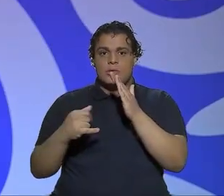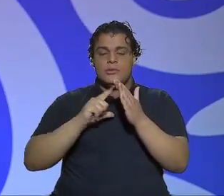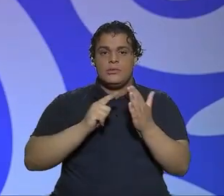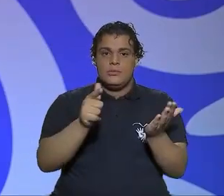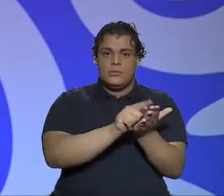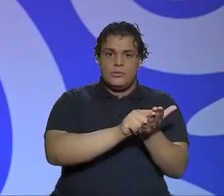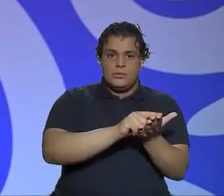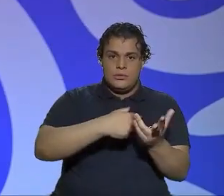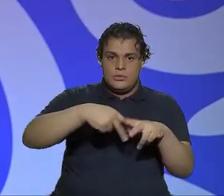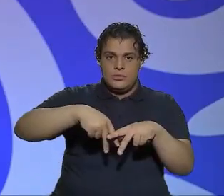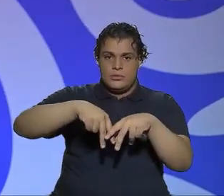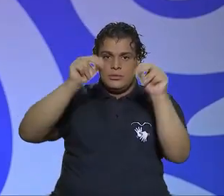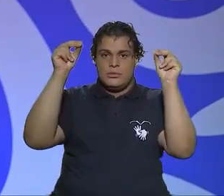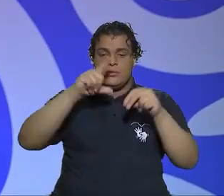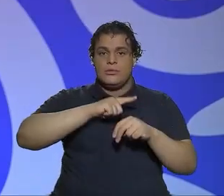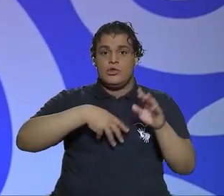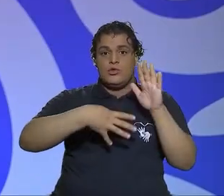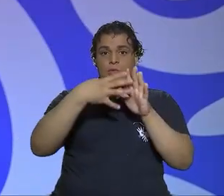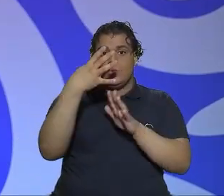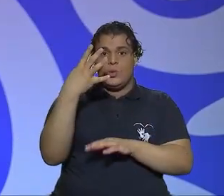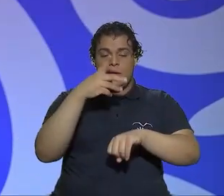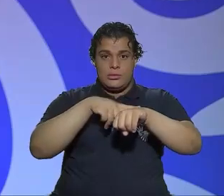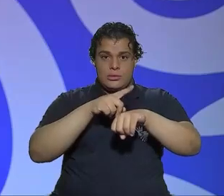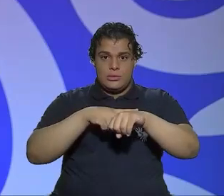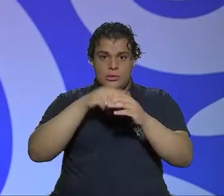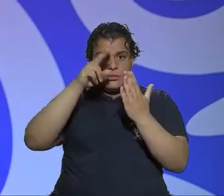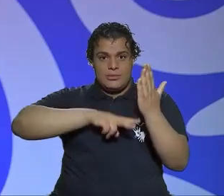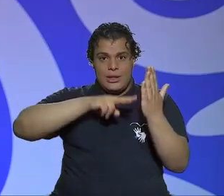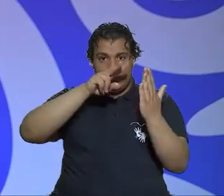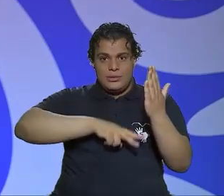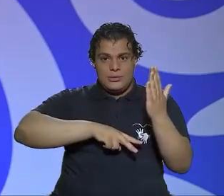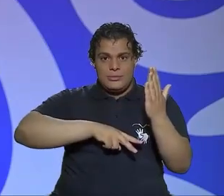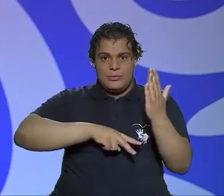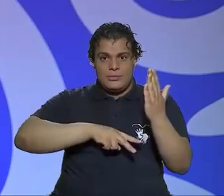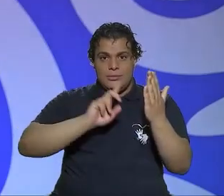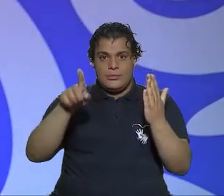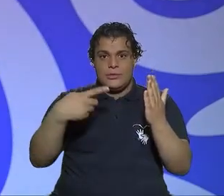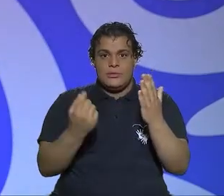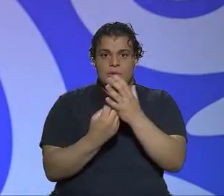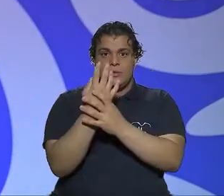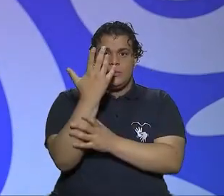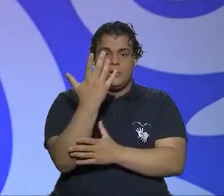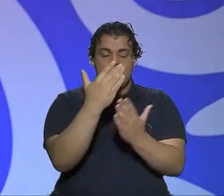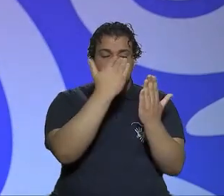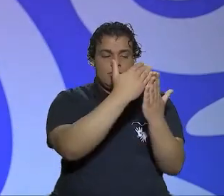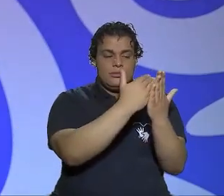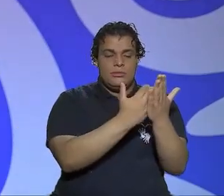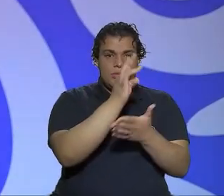livro surpresa e teve 4 horas para lê-lo e, a partir dele, criar uma redação